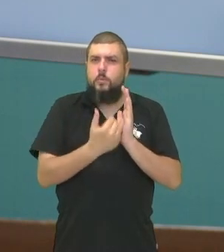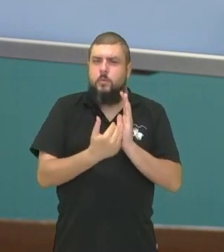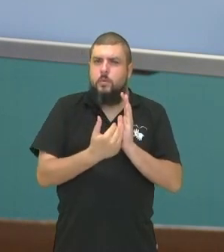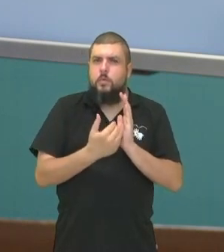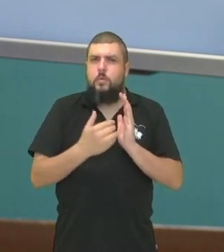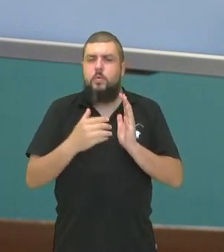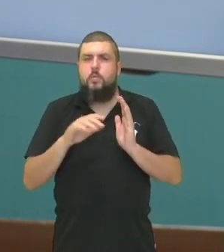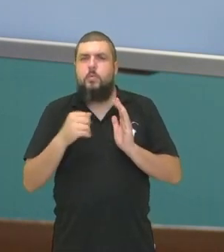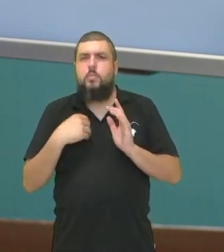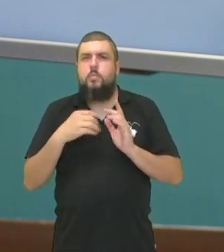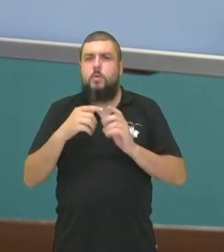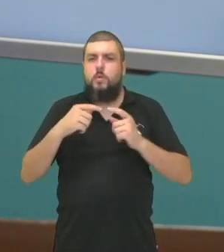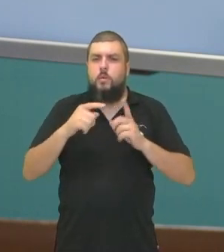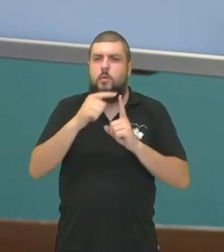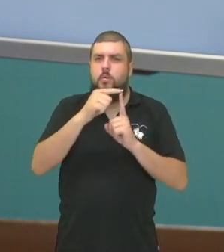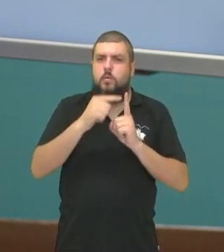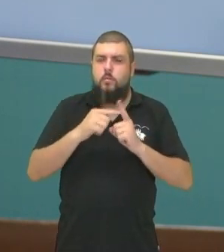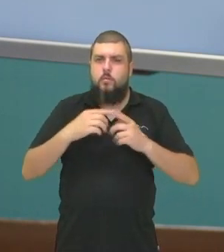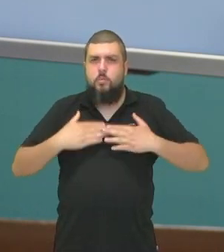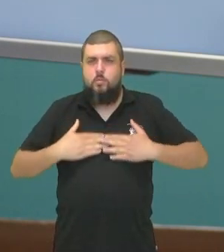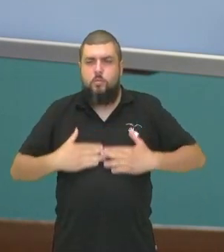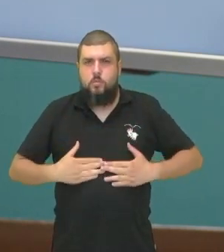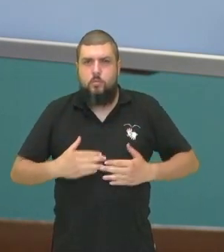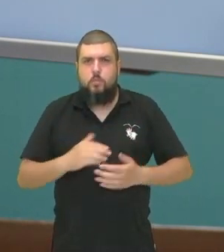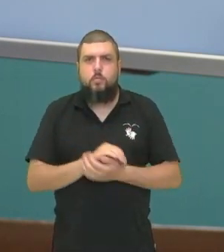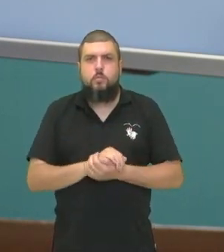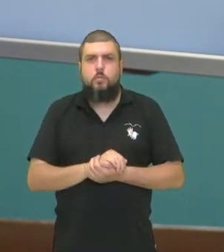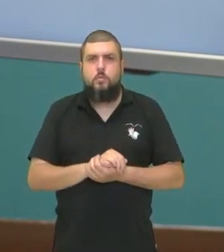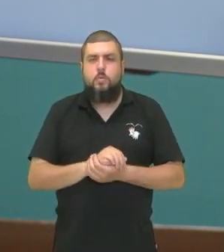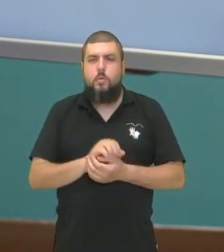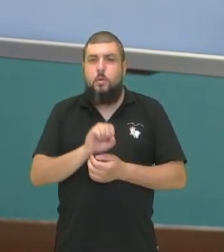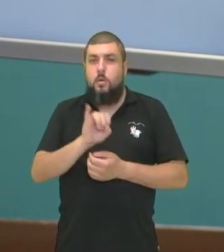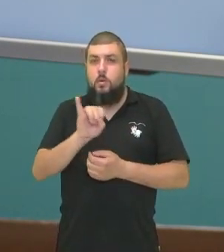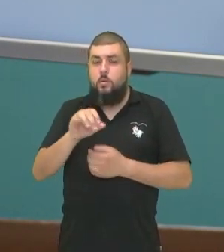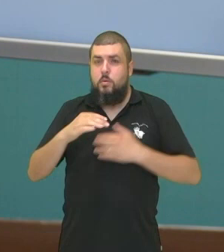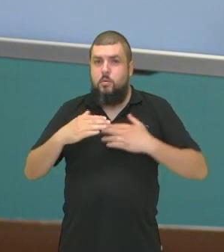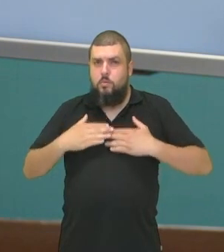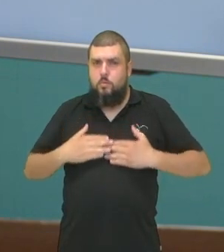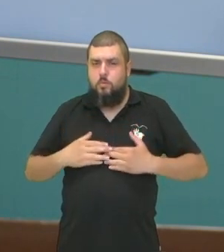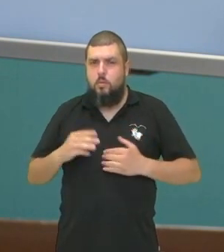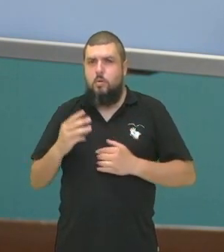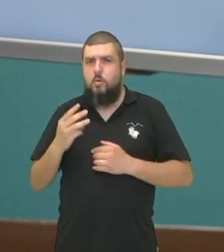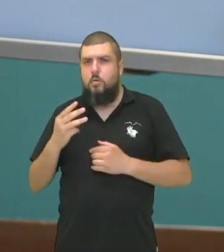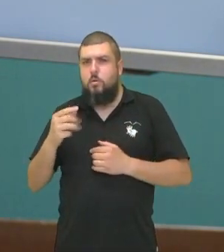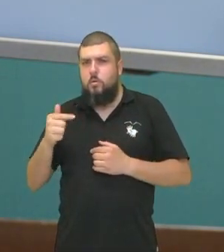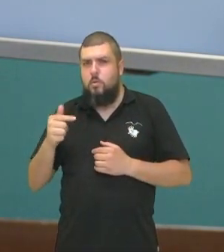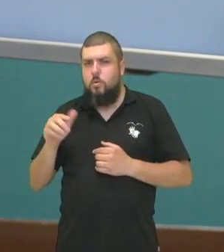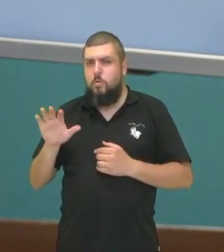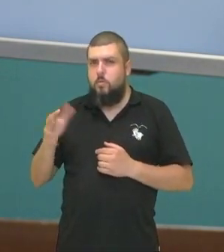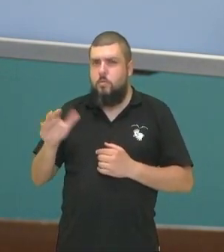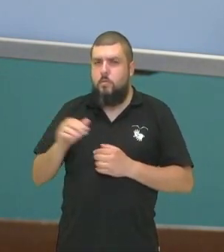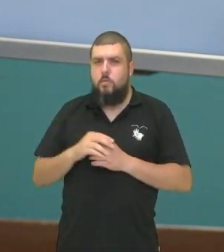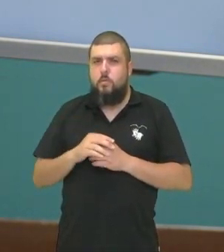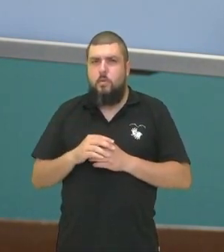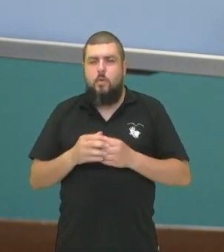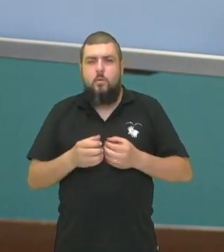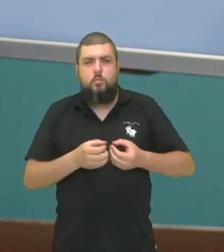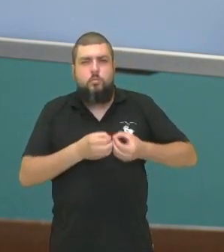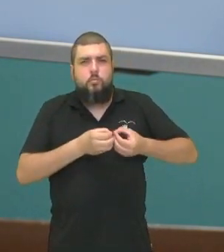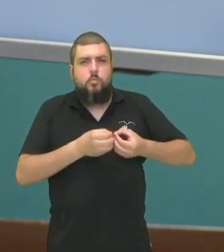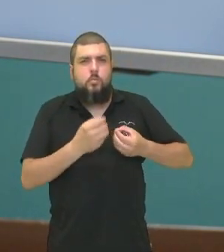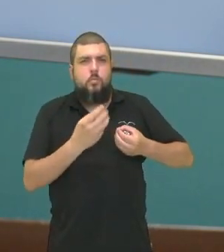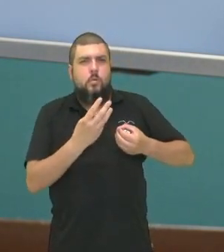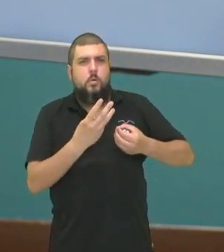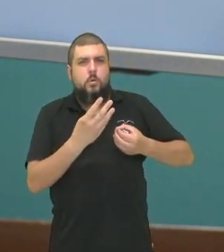corporal. Então, se a temperatura corporal é 37 graus, mais ou menos, aqui tem que estar entre 34 e 35